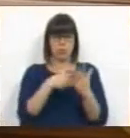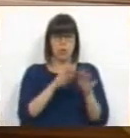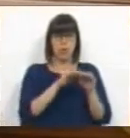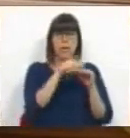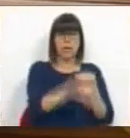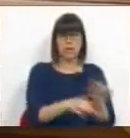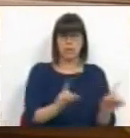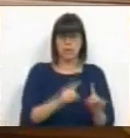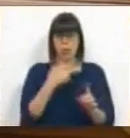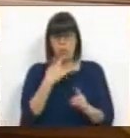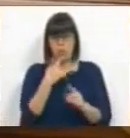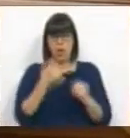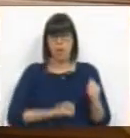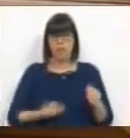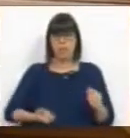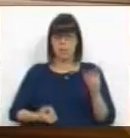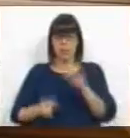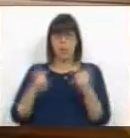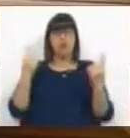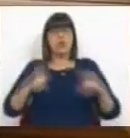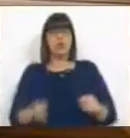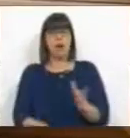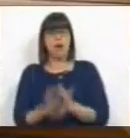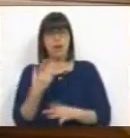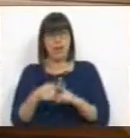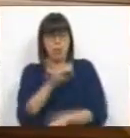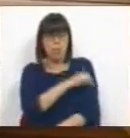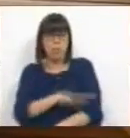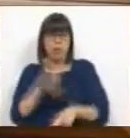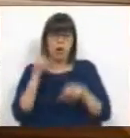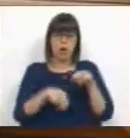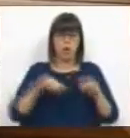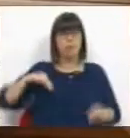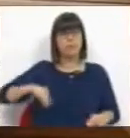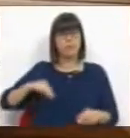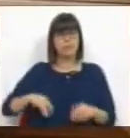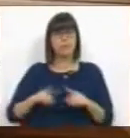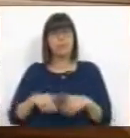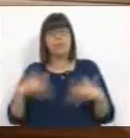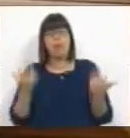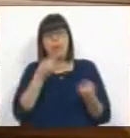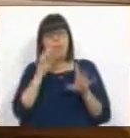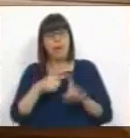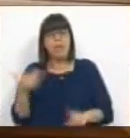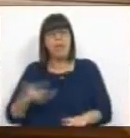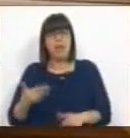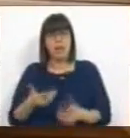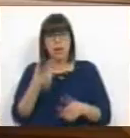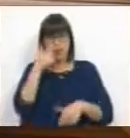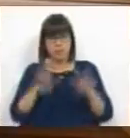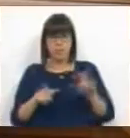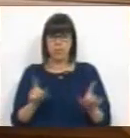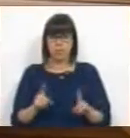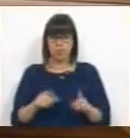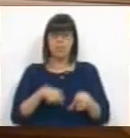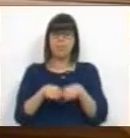recessivo e elevados níveis de desemprego, não criaram apenas pobreza e cortes salariais ou a perda de direitos por parte das